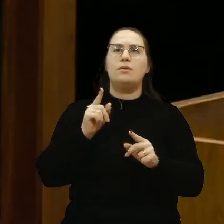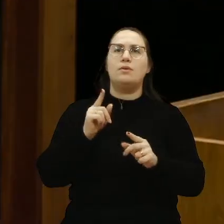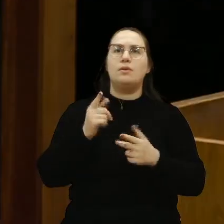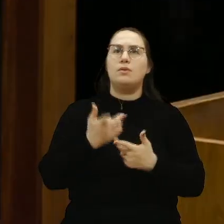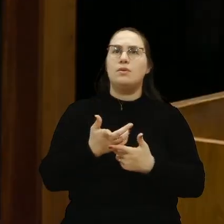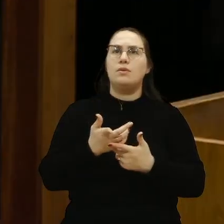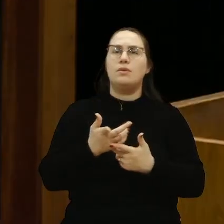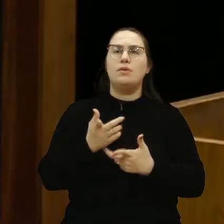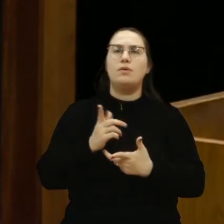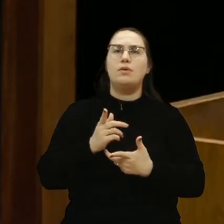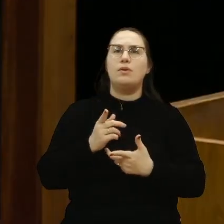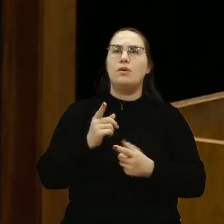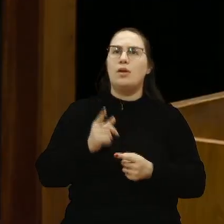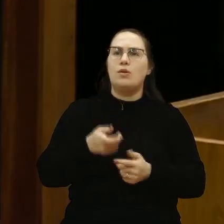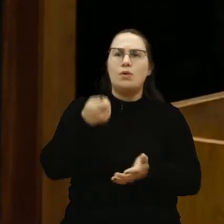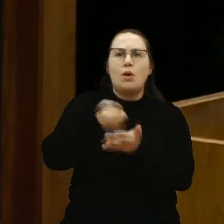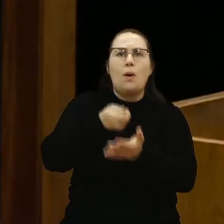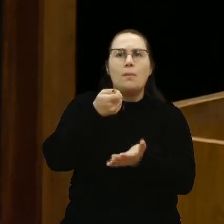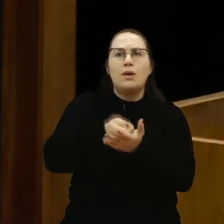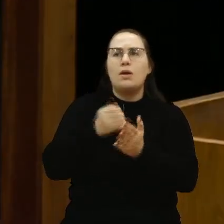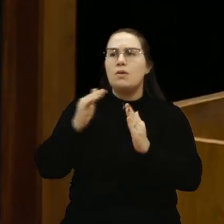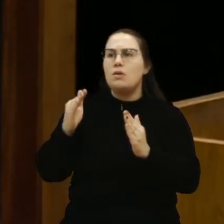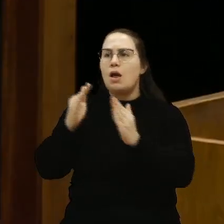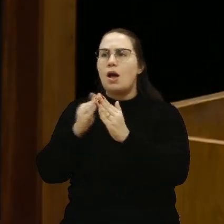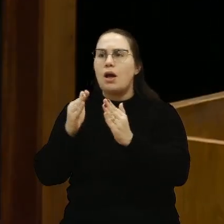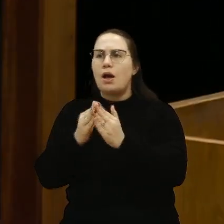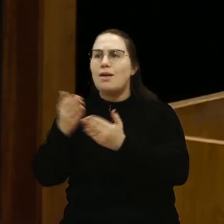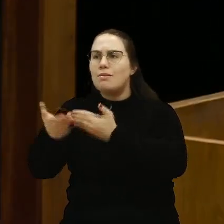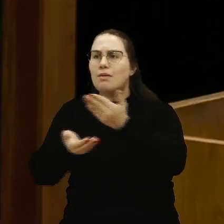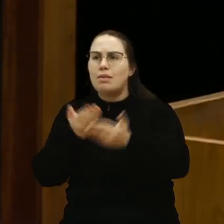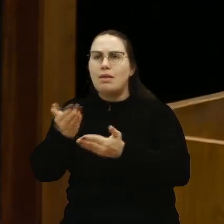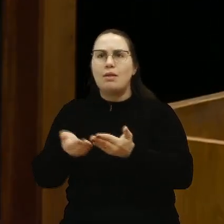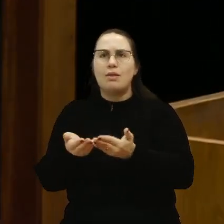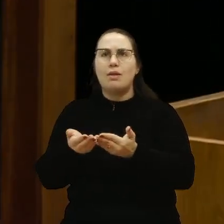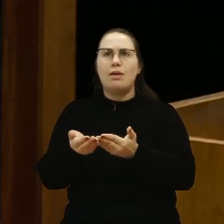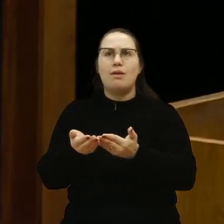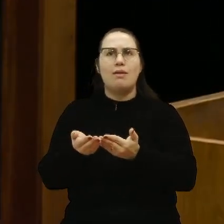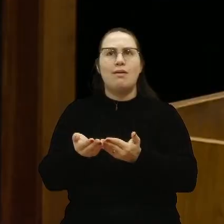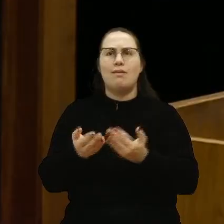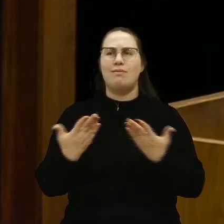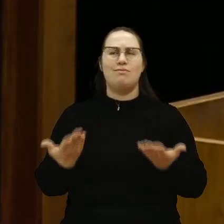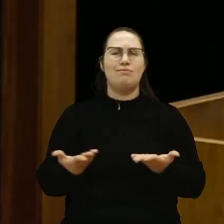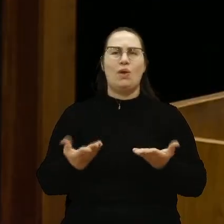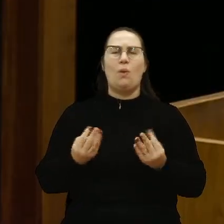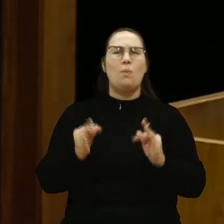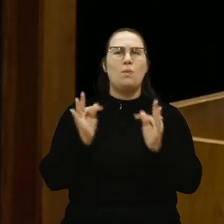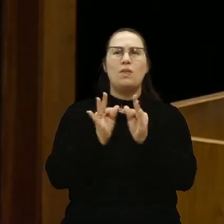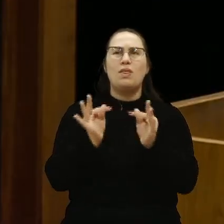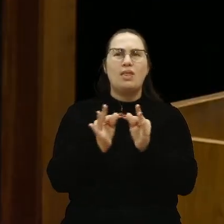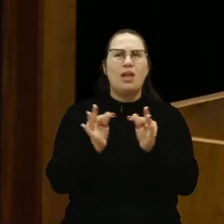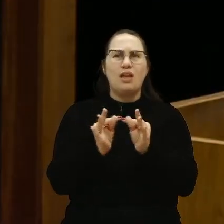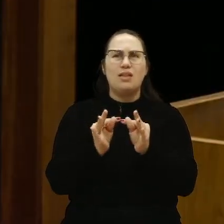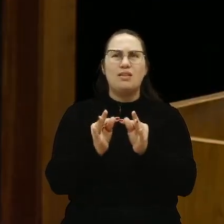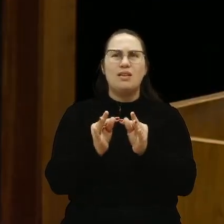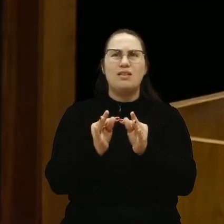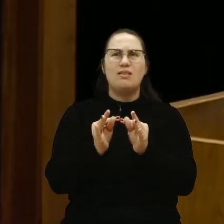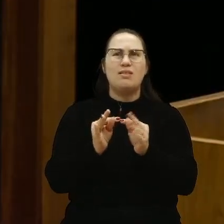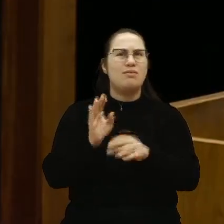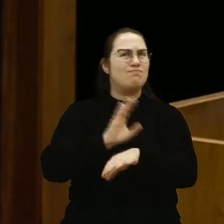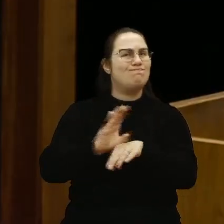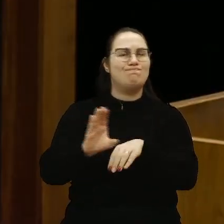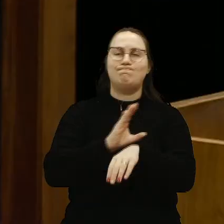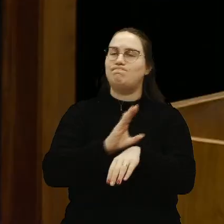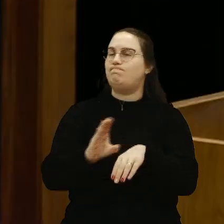médico veterinário a ir na casa das pessoas. A inviabilidade técnica gera inconstitucionalidade? Não